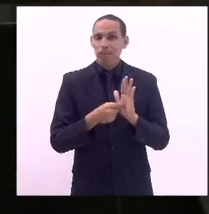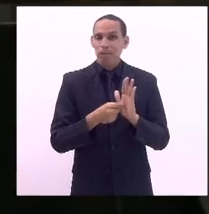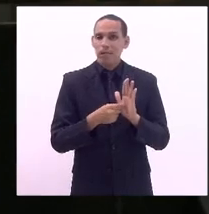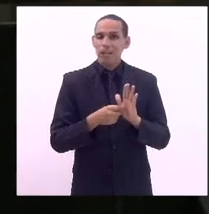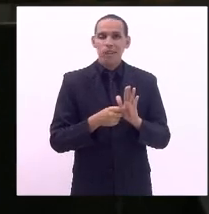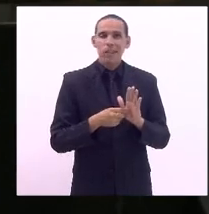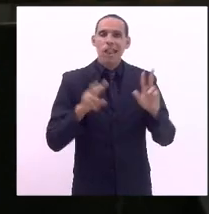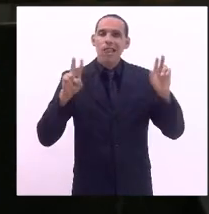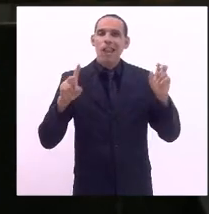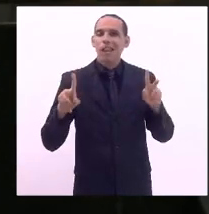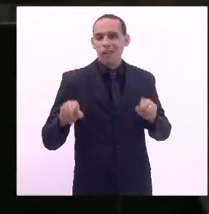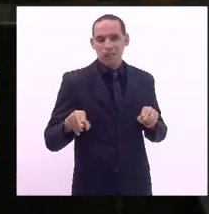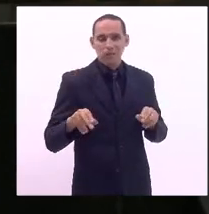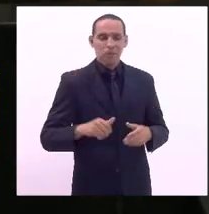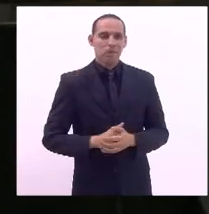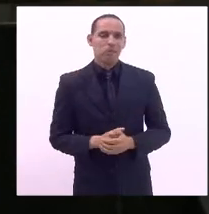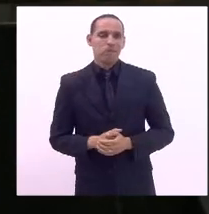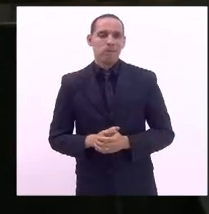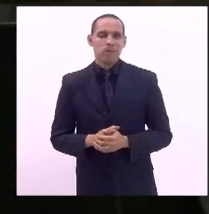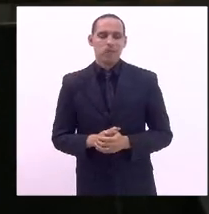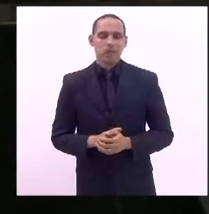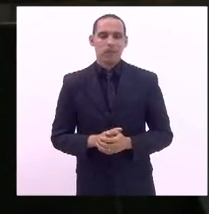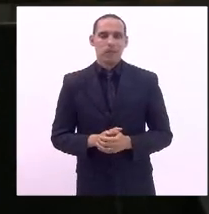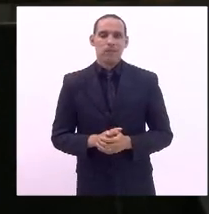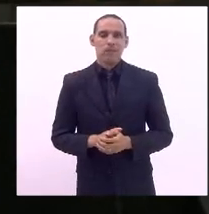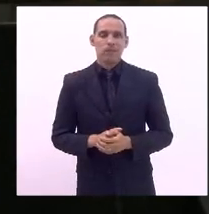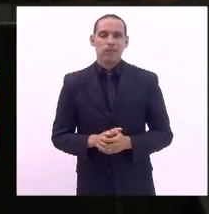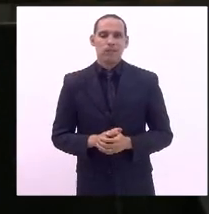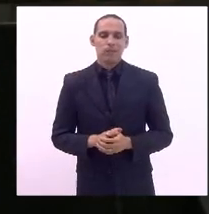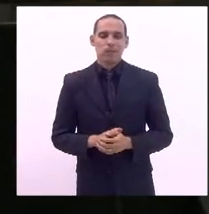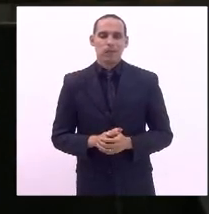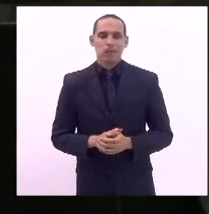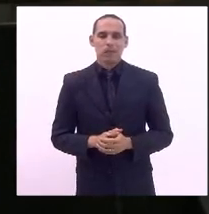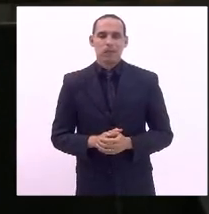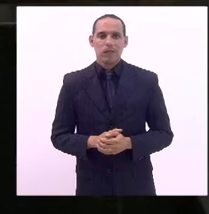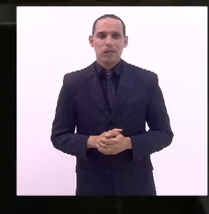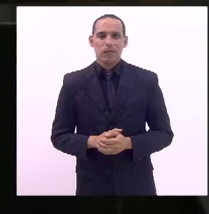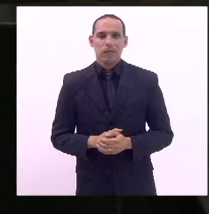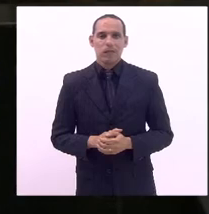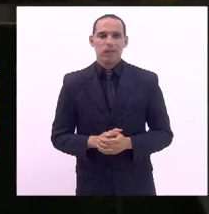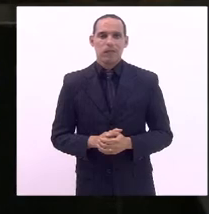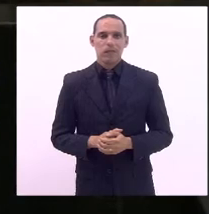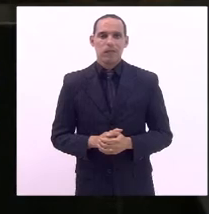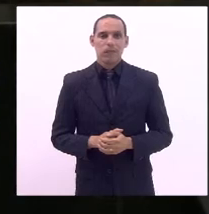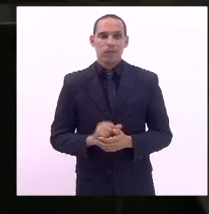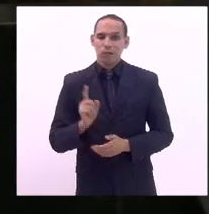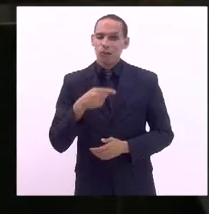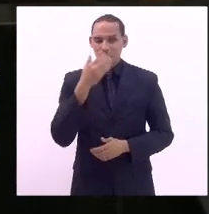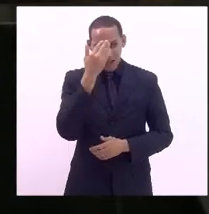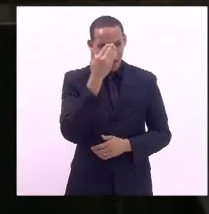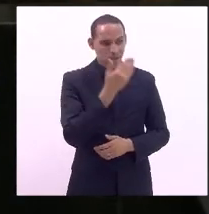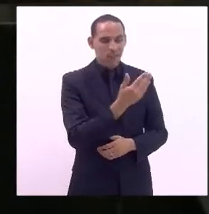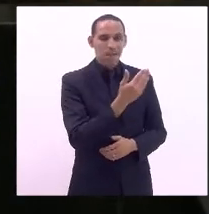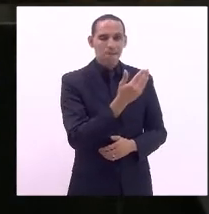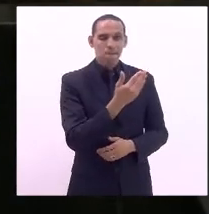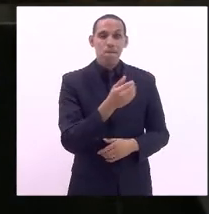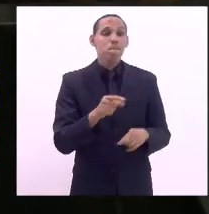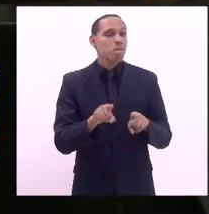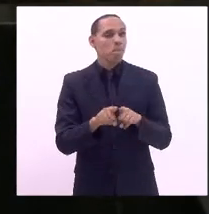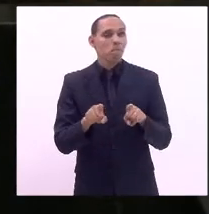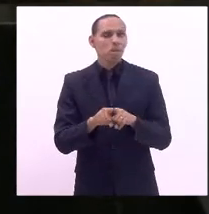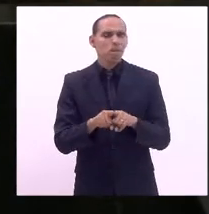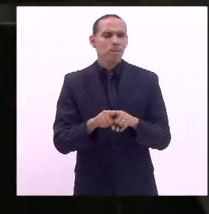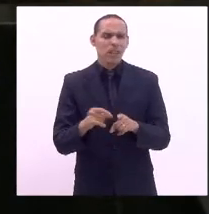exatamente do mesmo tema, e que agradecê-lo, mas dizer que isso é o de